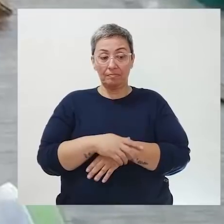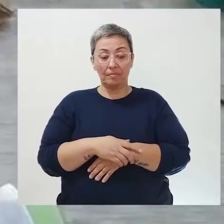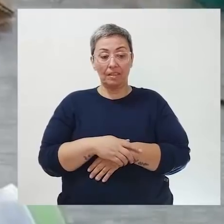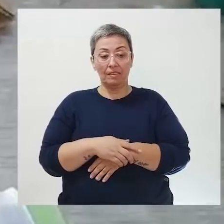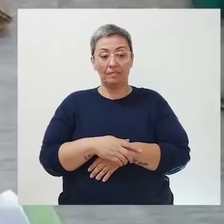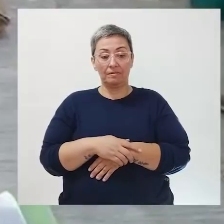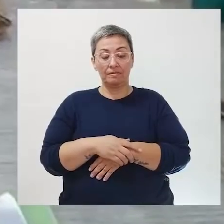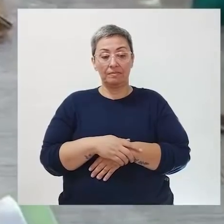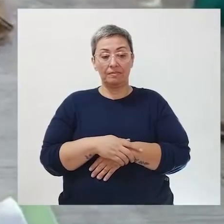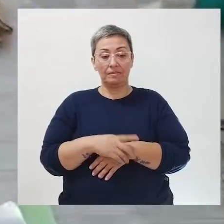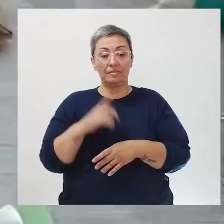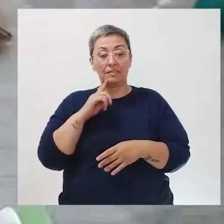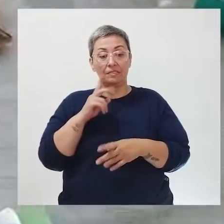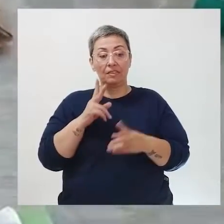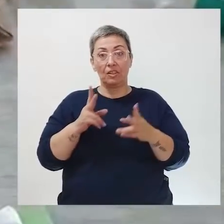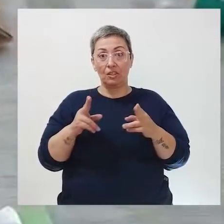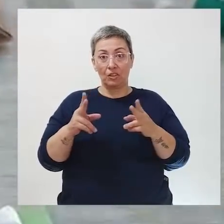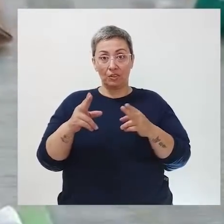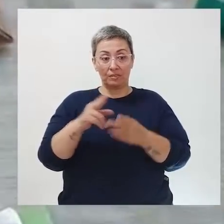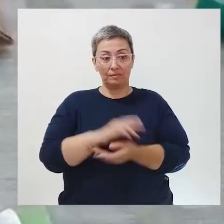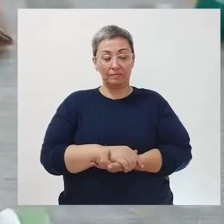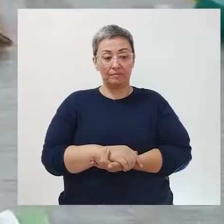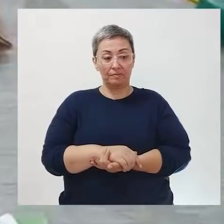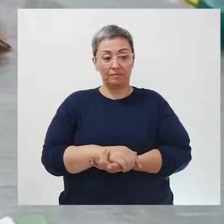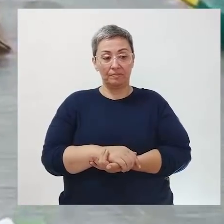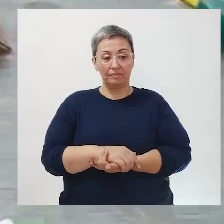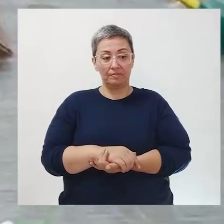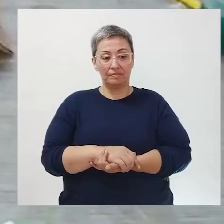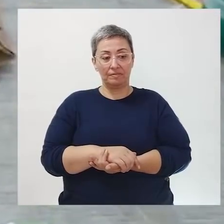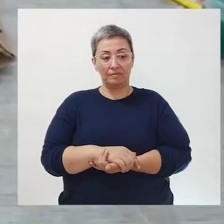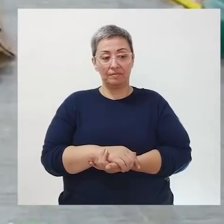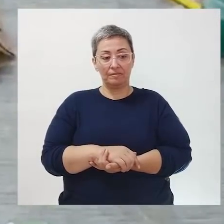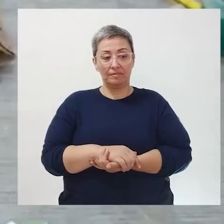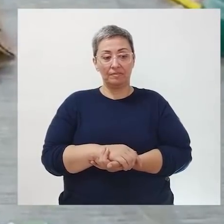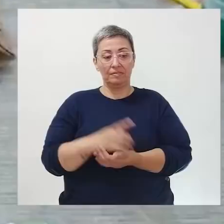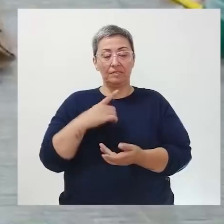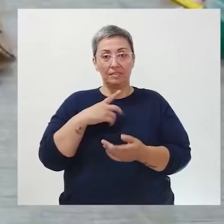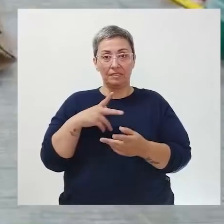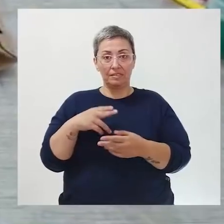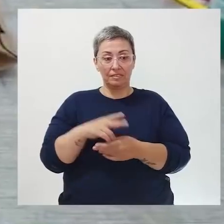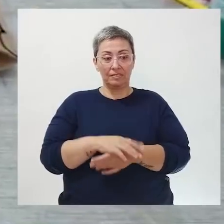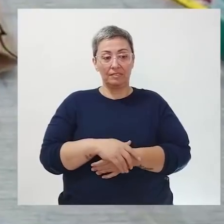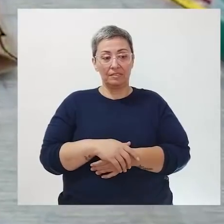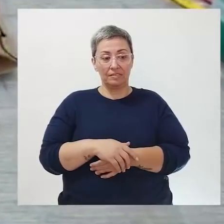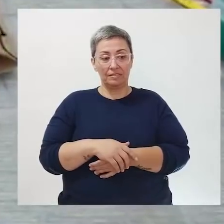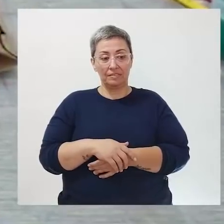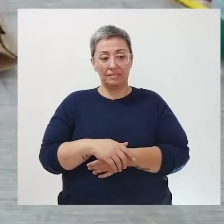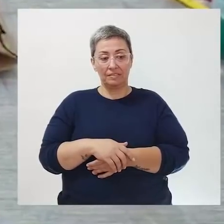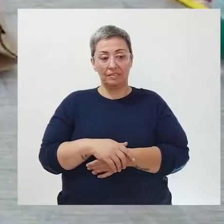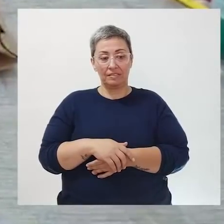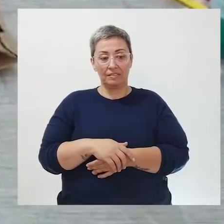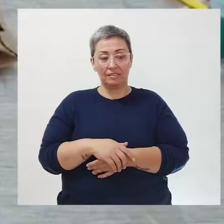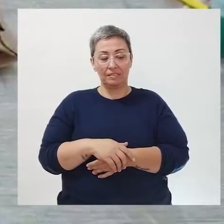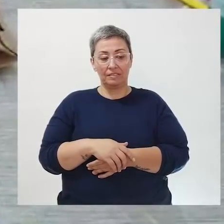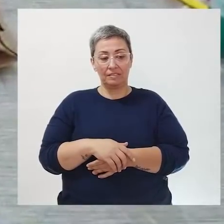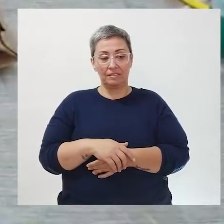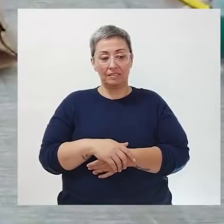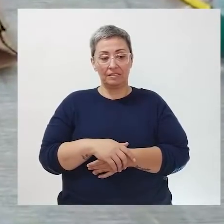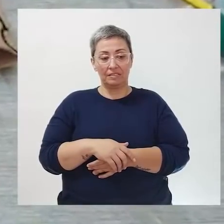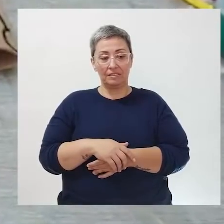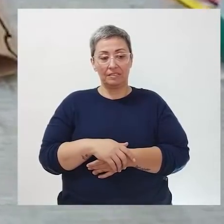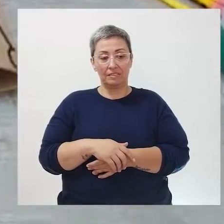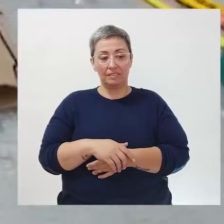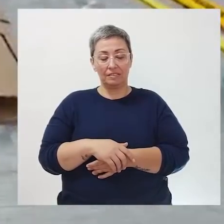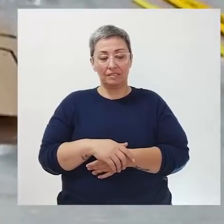isso, é só recortar, tá bom? Então a gente recorta aqui onde marcou.